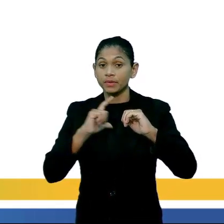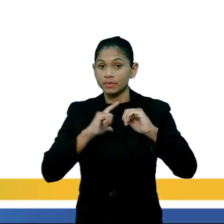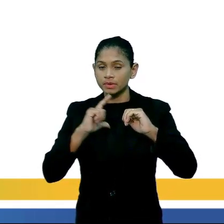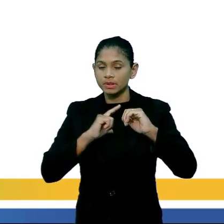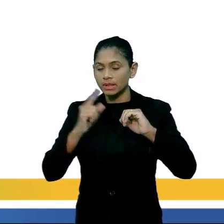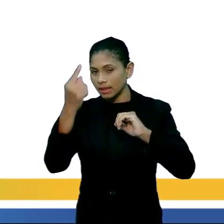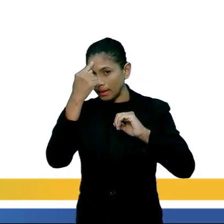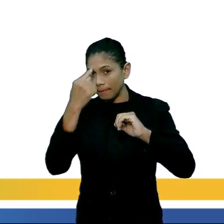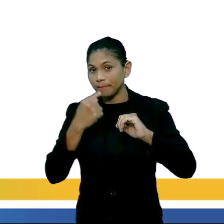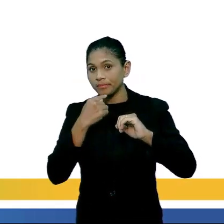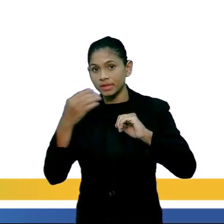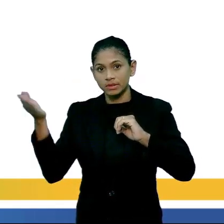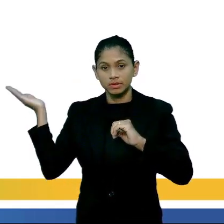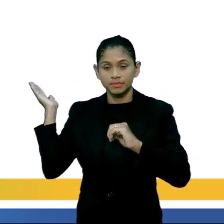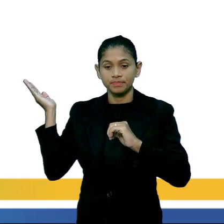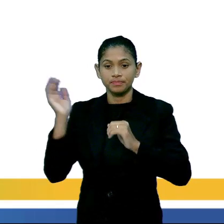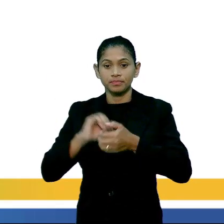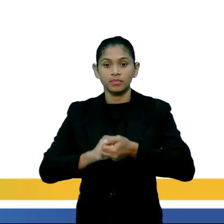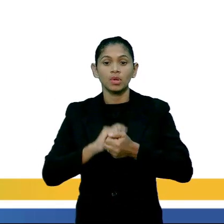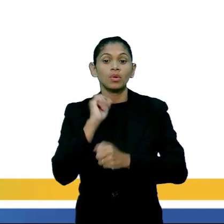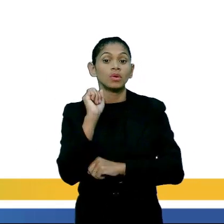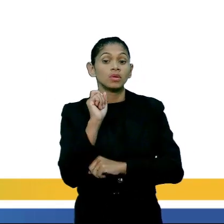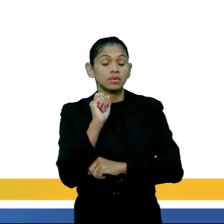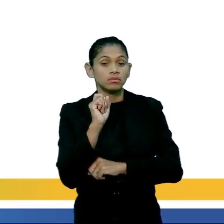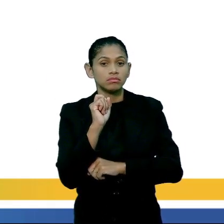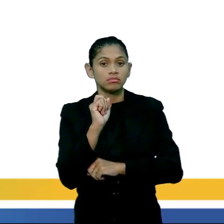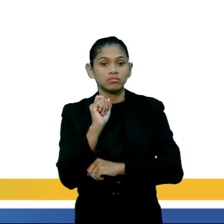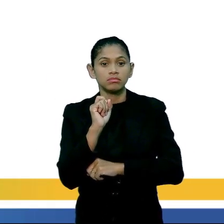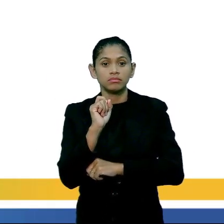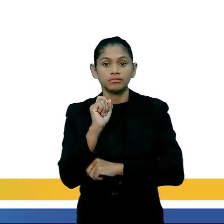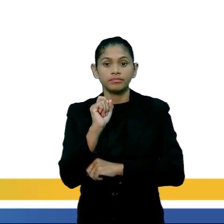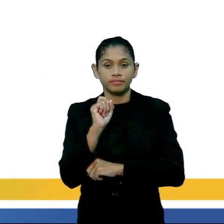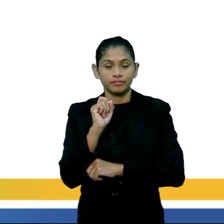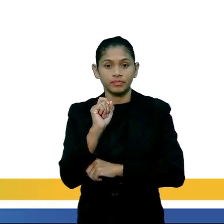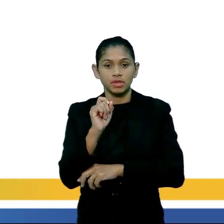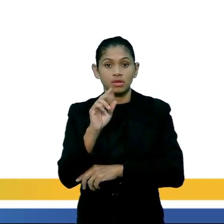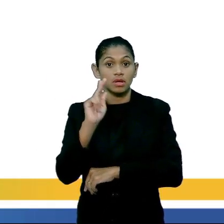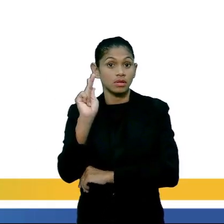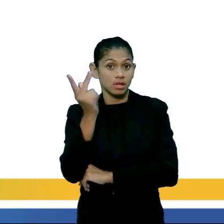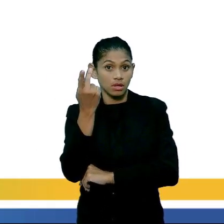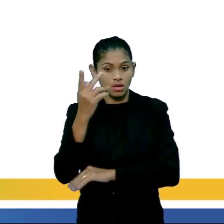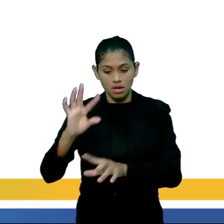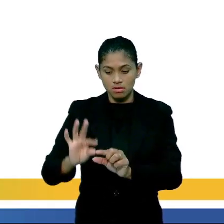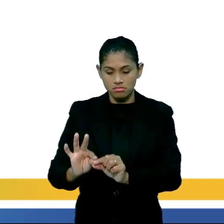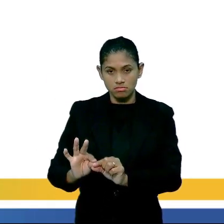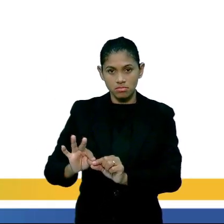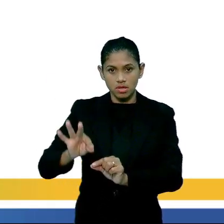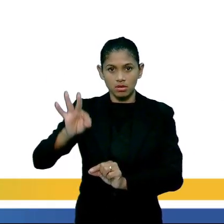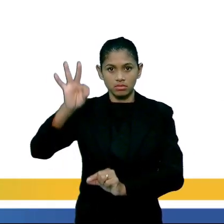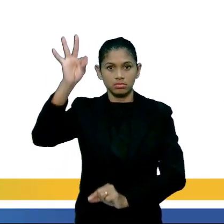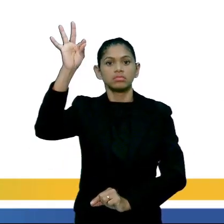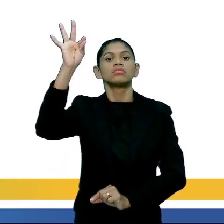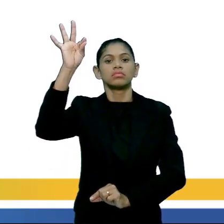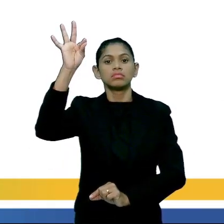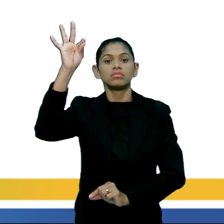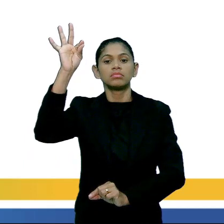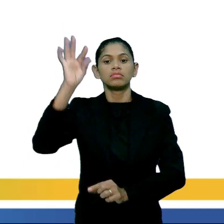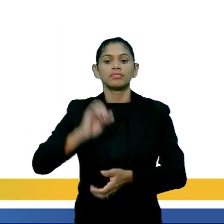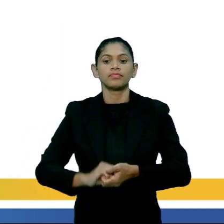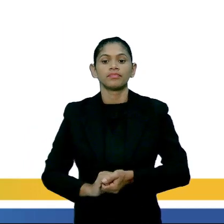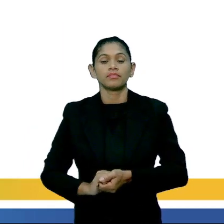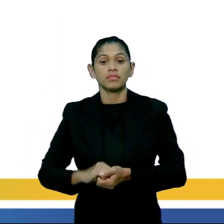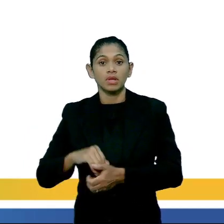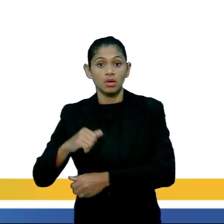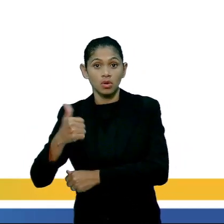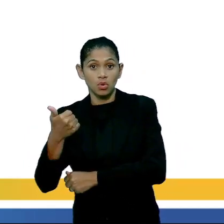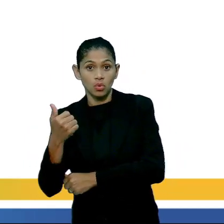aí o que seria esse H, a altura da viga. O